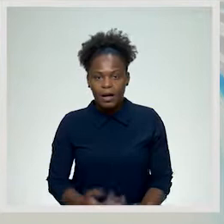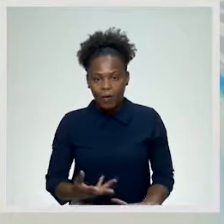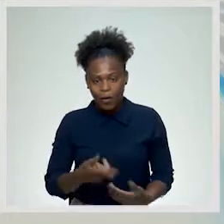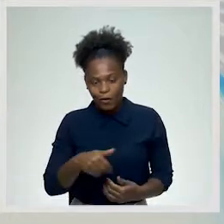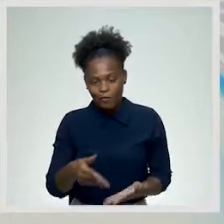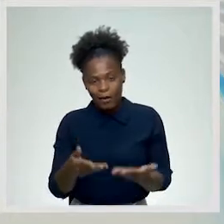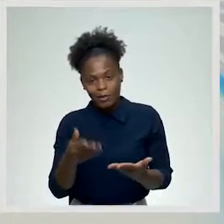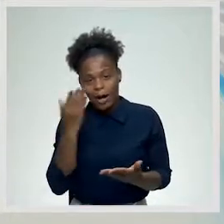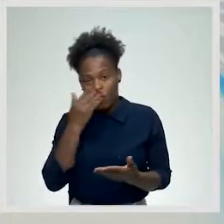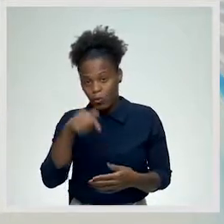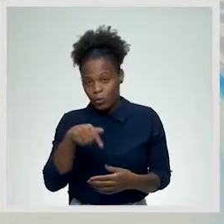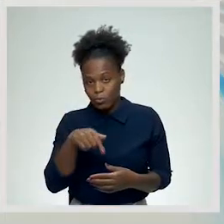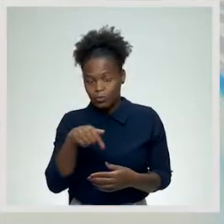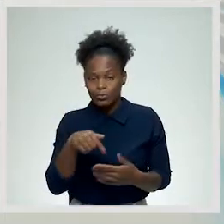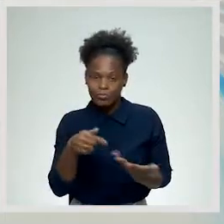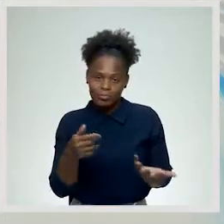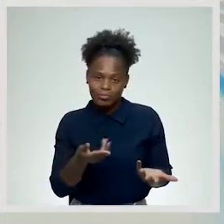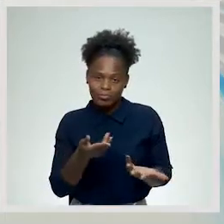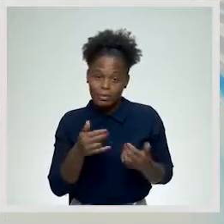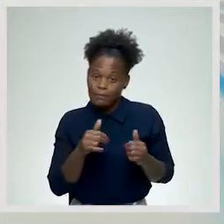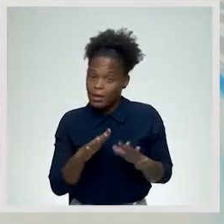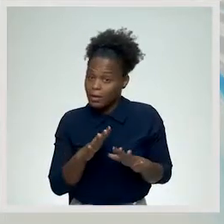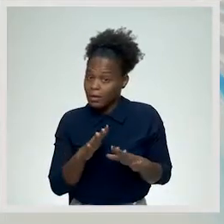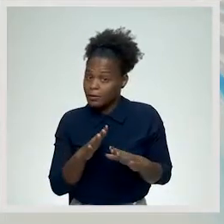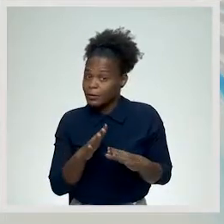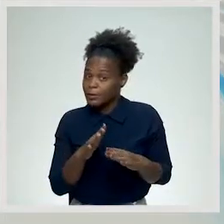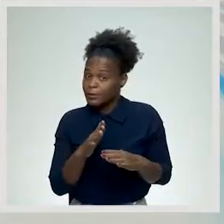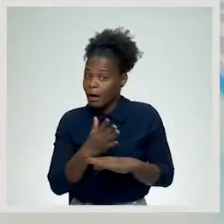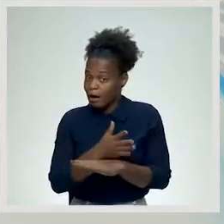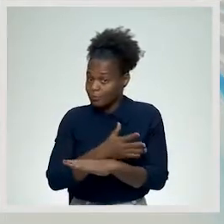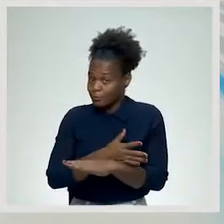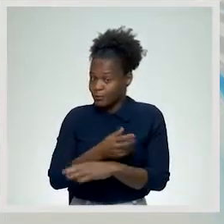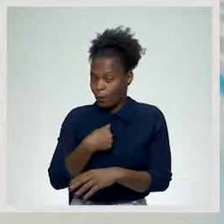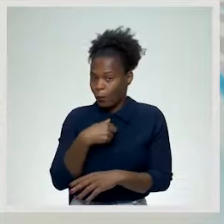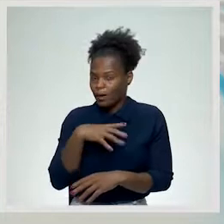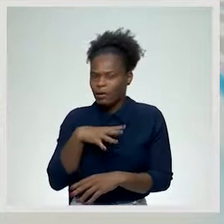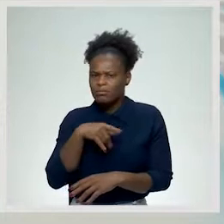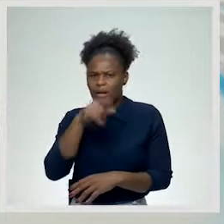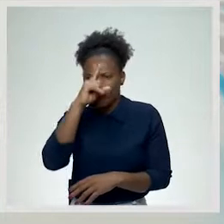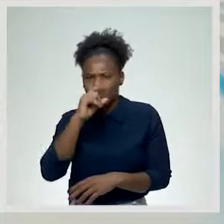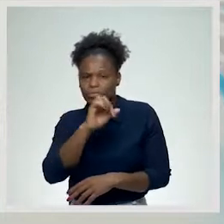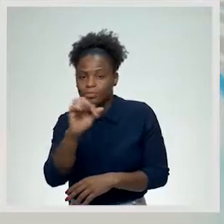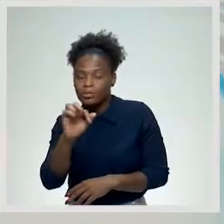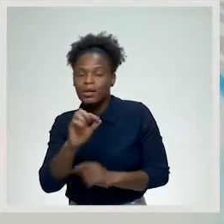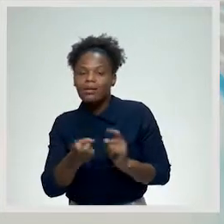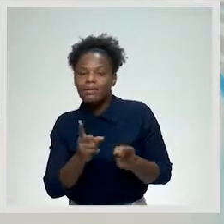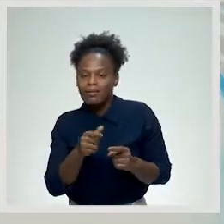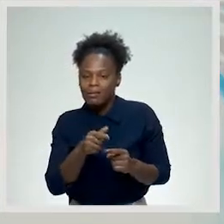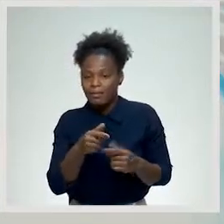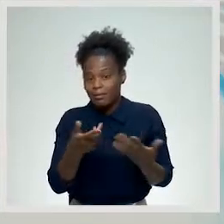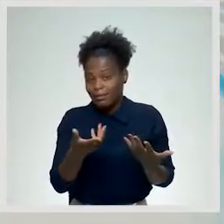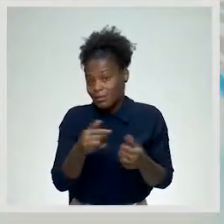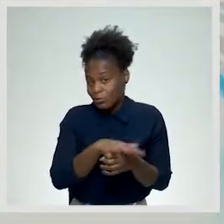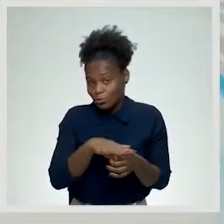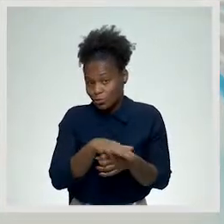Vamos à nossa aula de hoje, mas antes eu queria lembrar-vos que